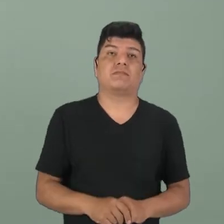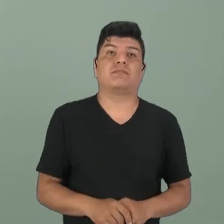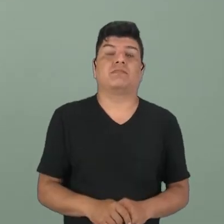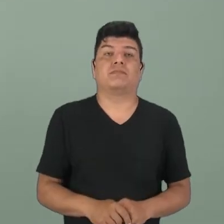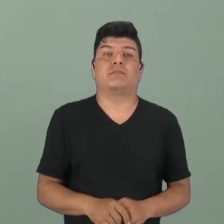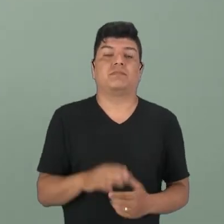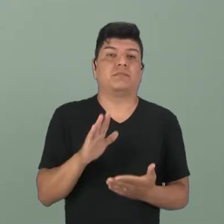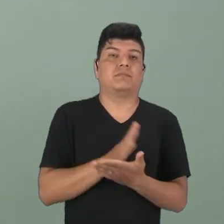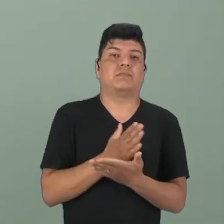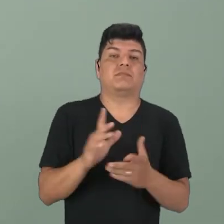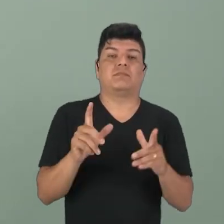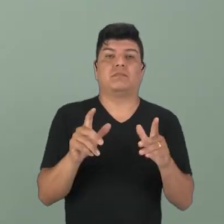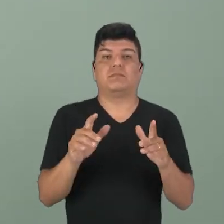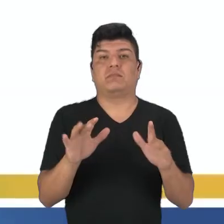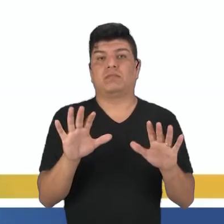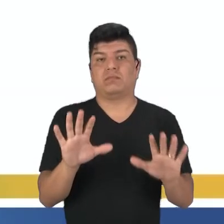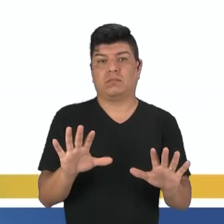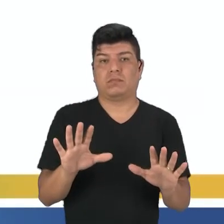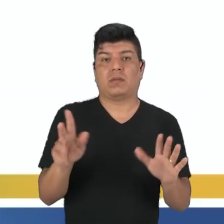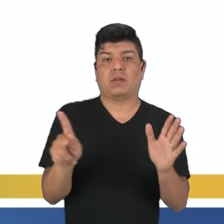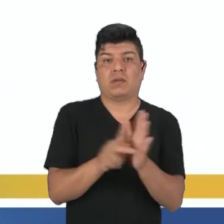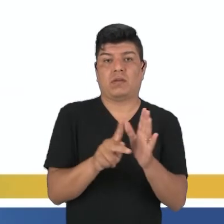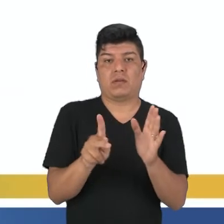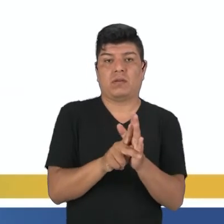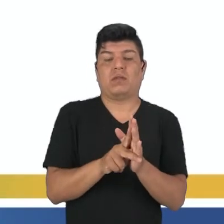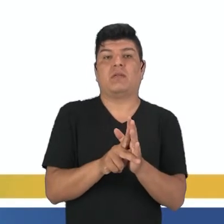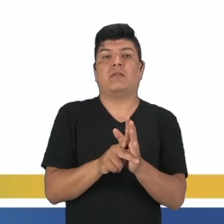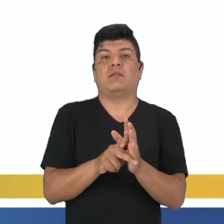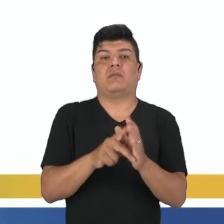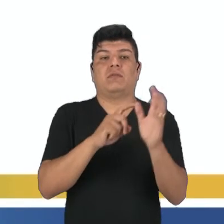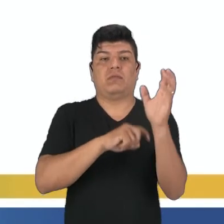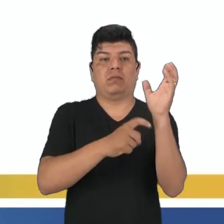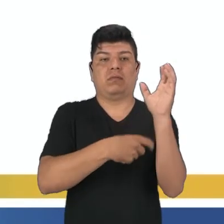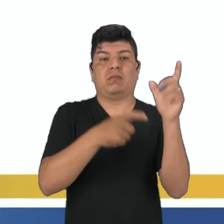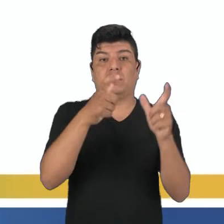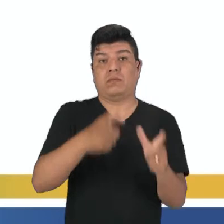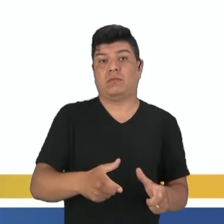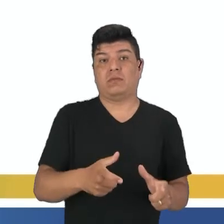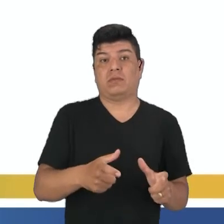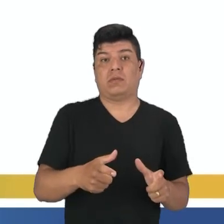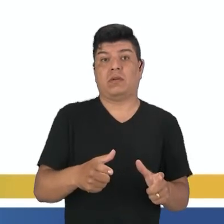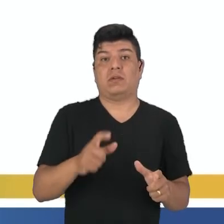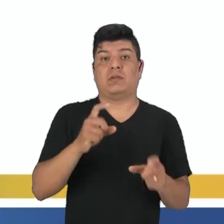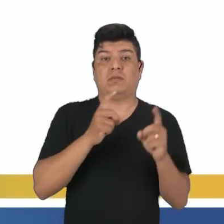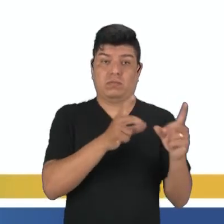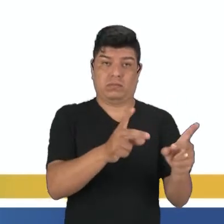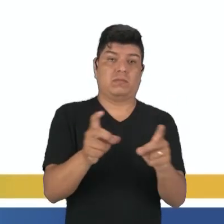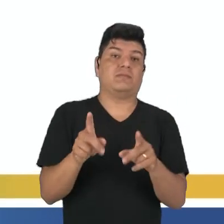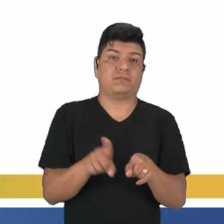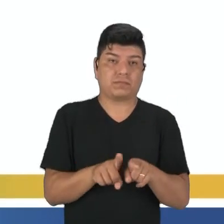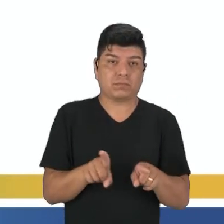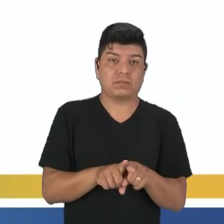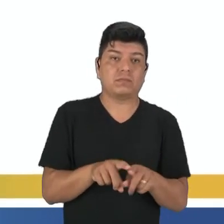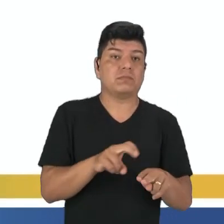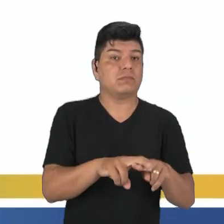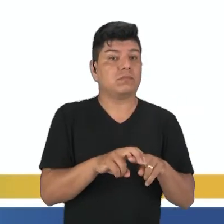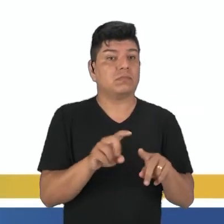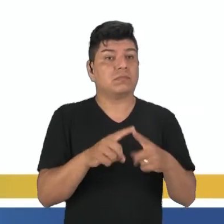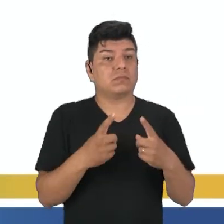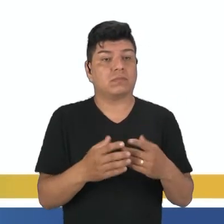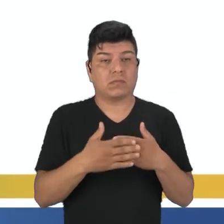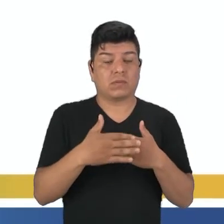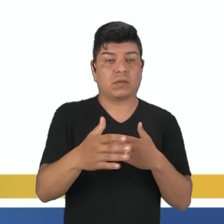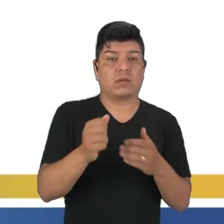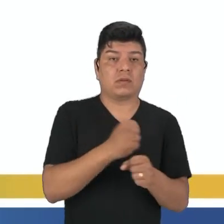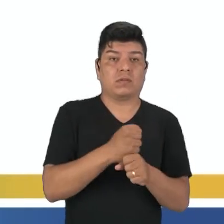Em alguns casos, as próprias sedes de seringais acabavam tornando-se pontos de comércio. Porém, foi a partir